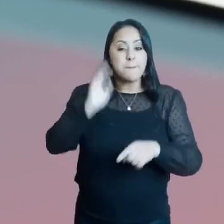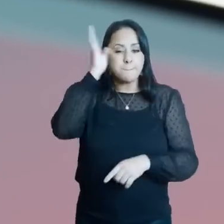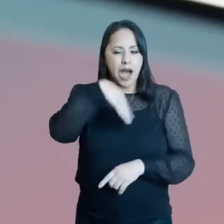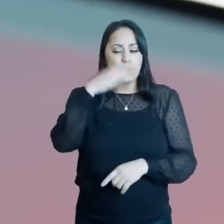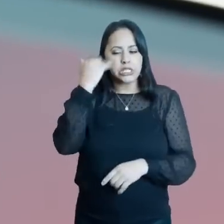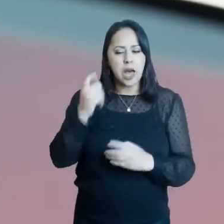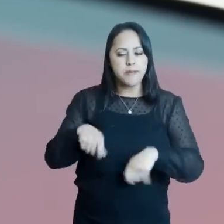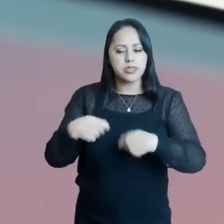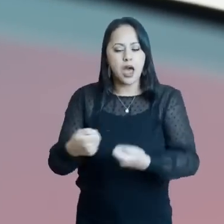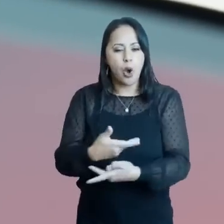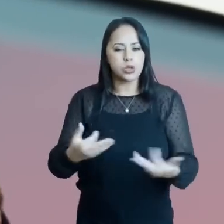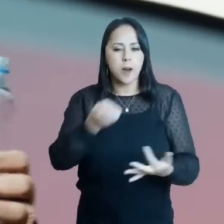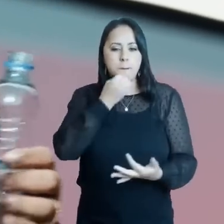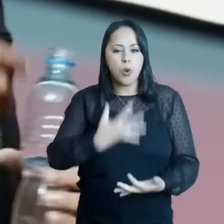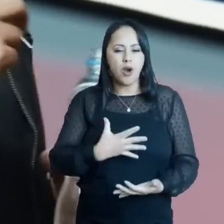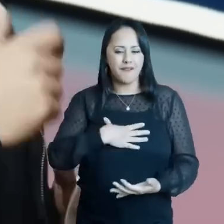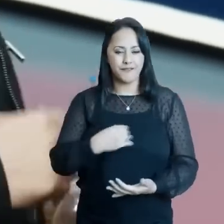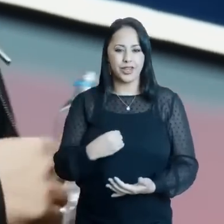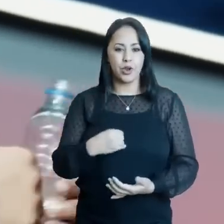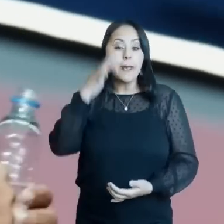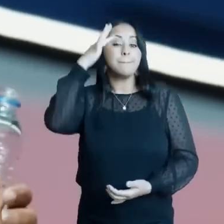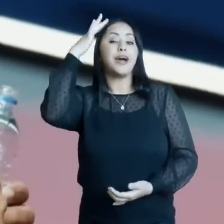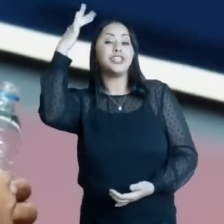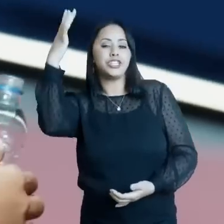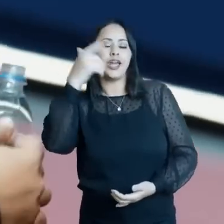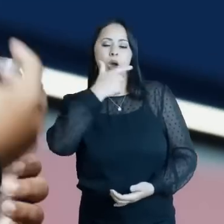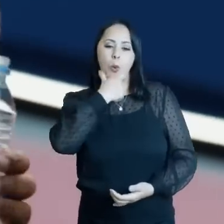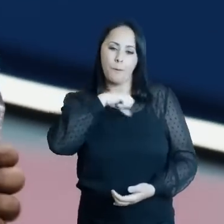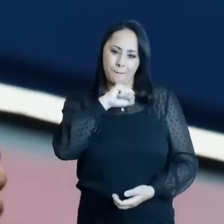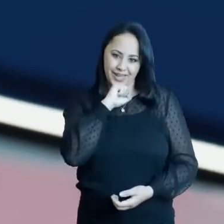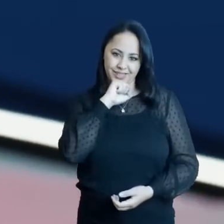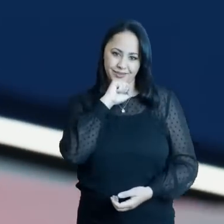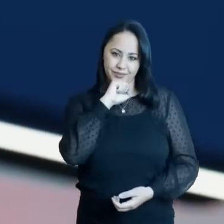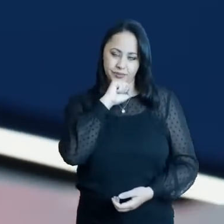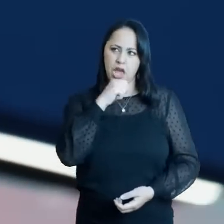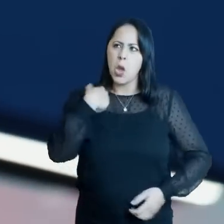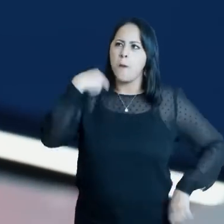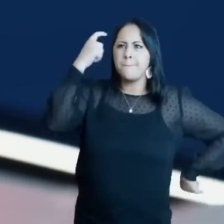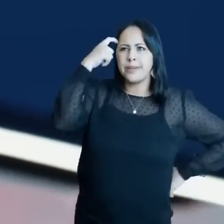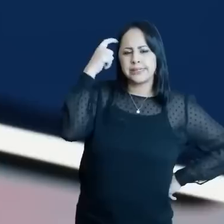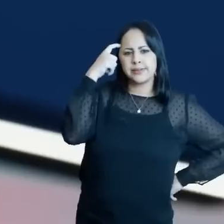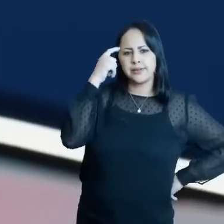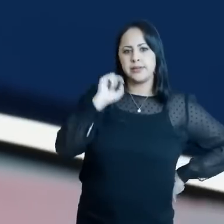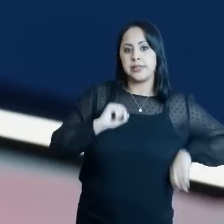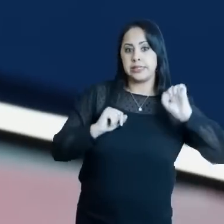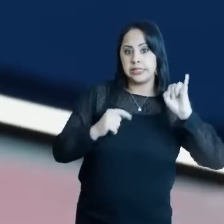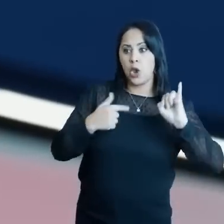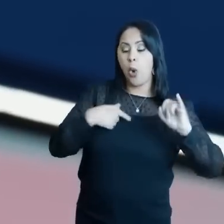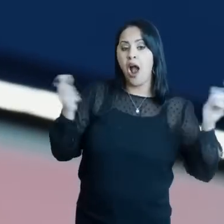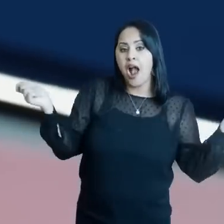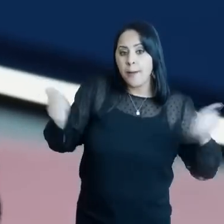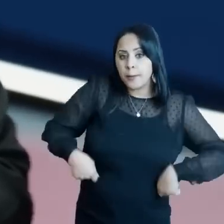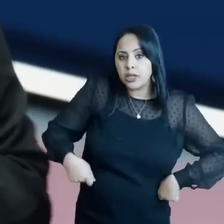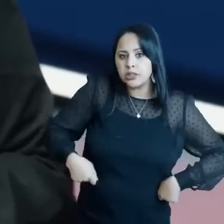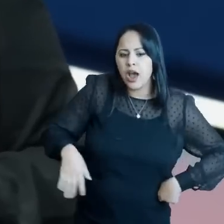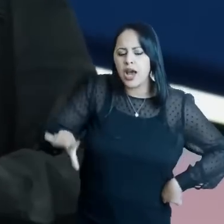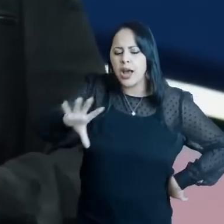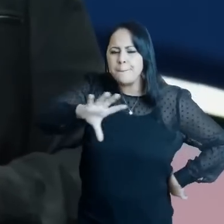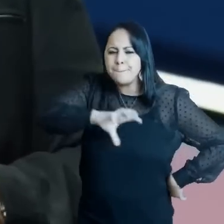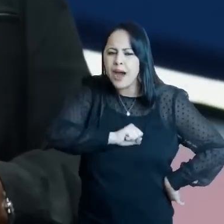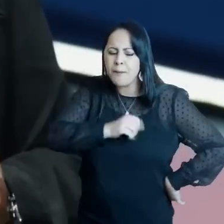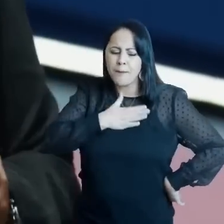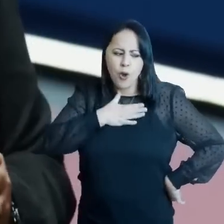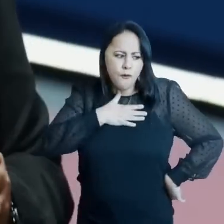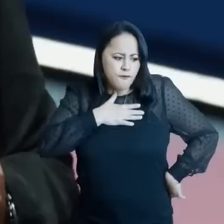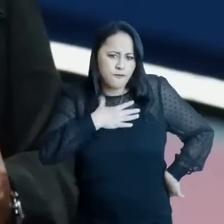dar boas dádivas a vosso filho, quanto mais o vosso pai. Então, aí eu pensei, se eu sou capaz de amar o Brian desse jeito,